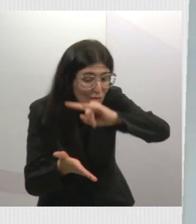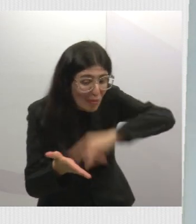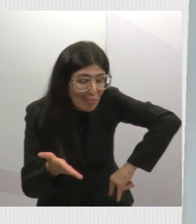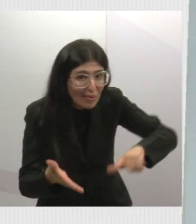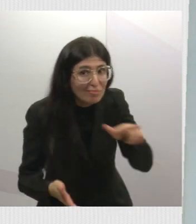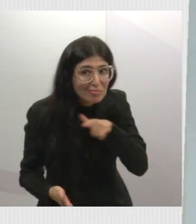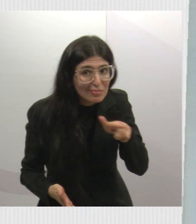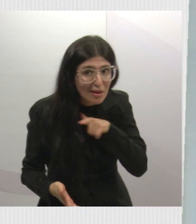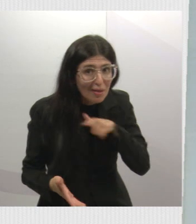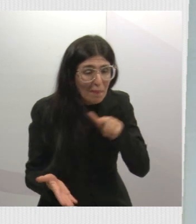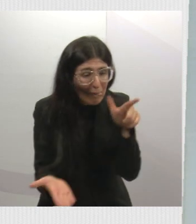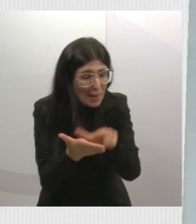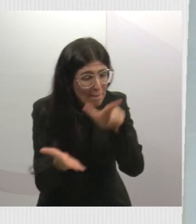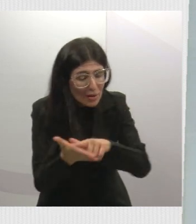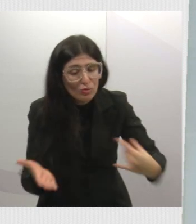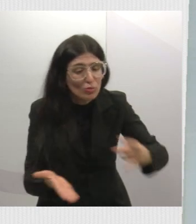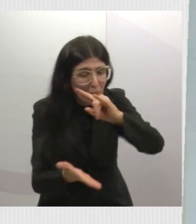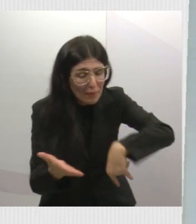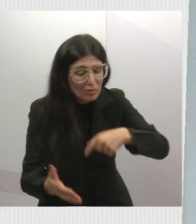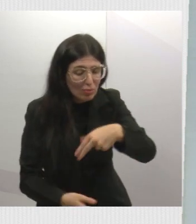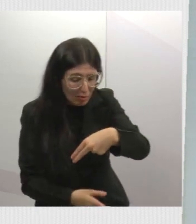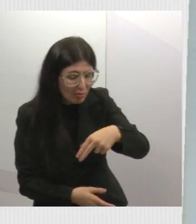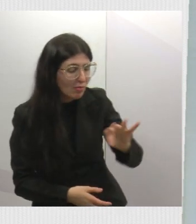ela quitou.